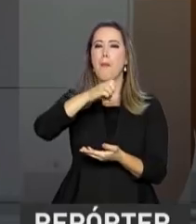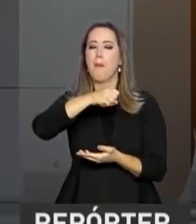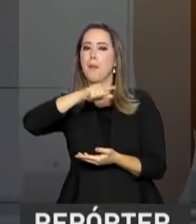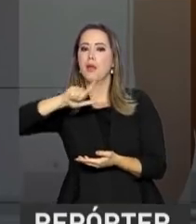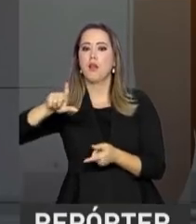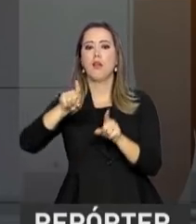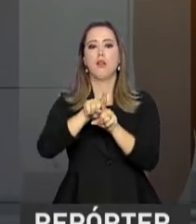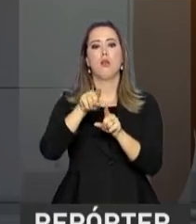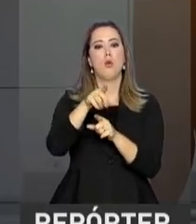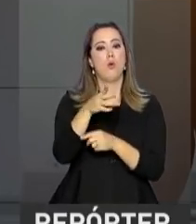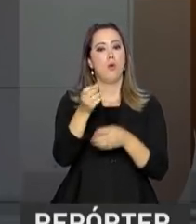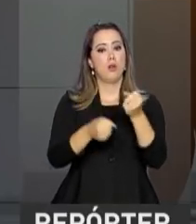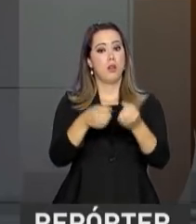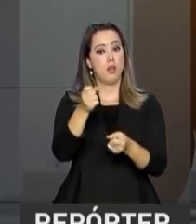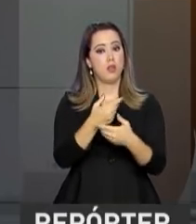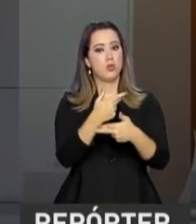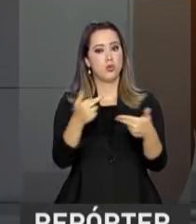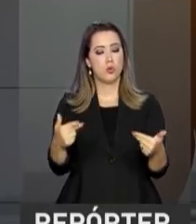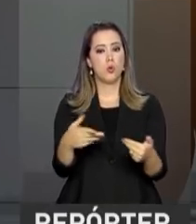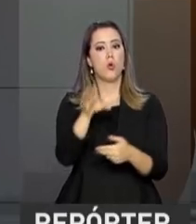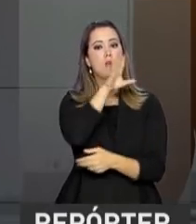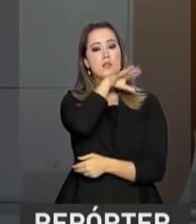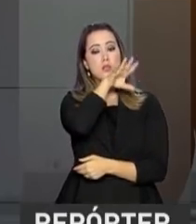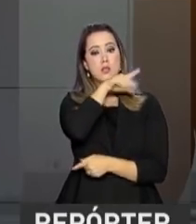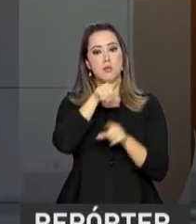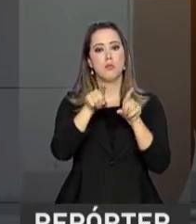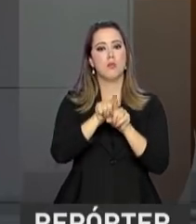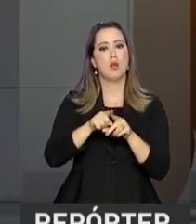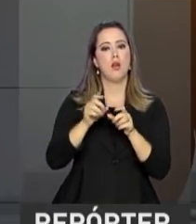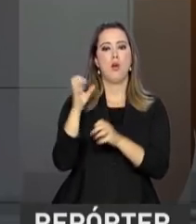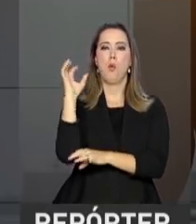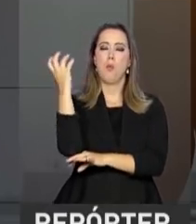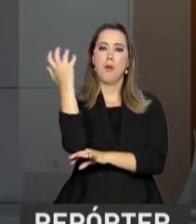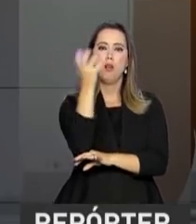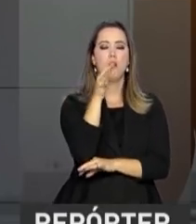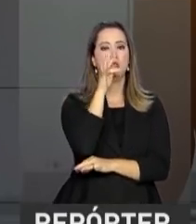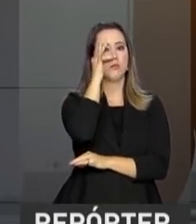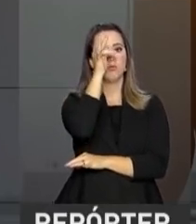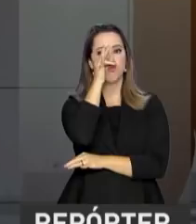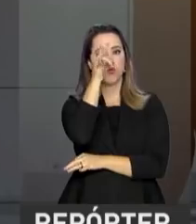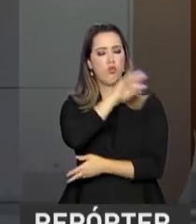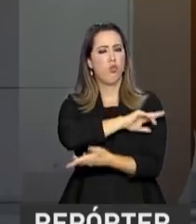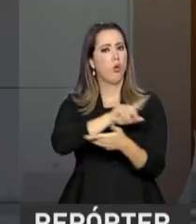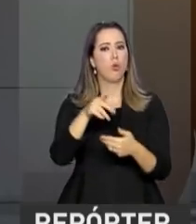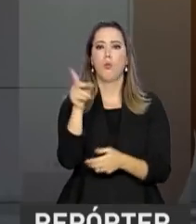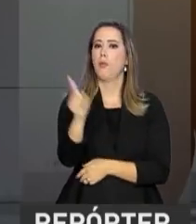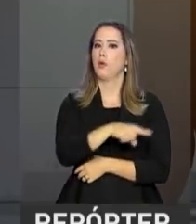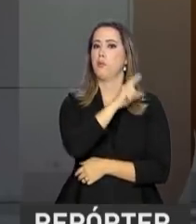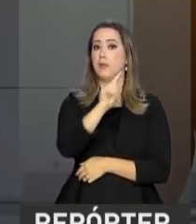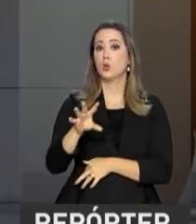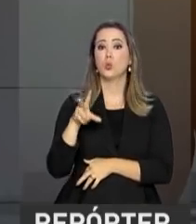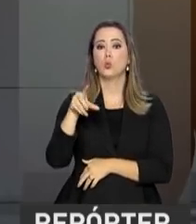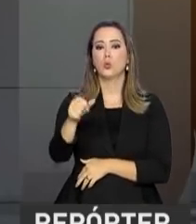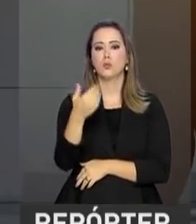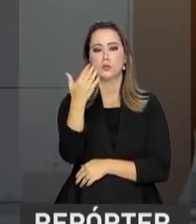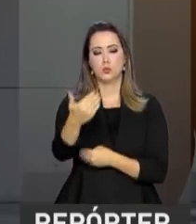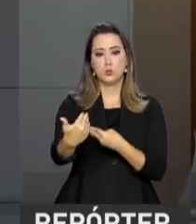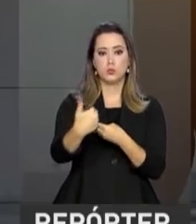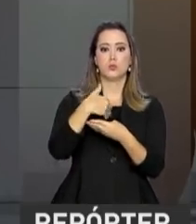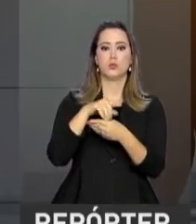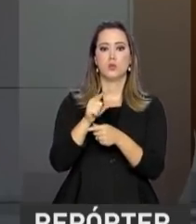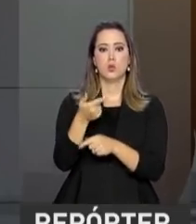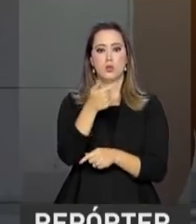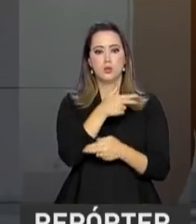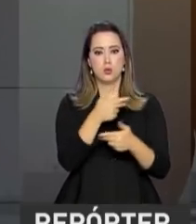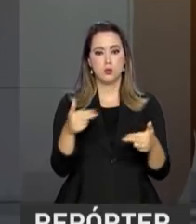produtos veterinários, plantas, sementes e flores. As autoridades vetam a entrada destes e de